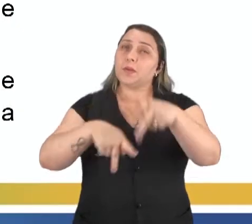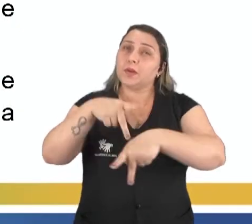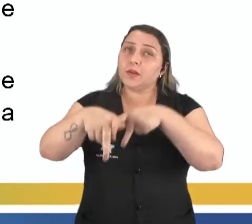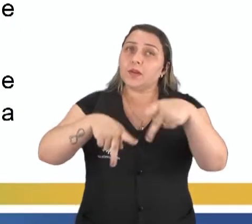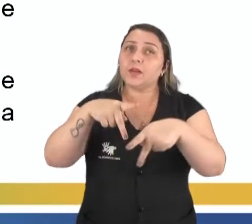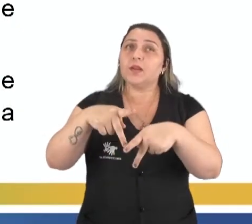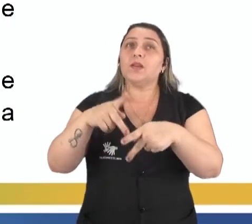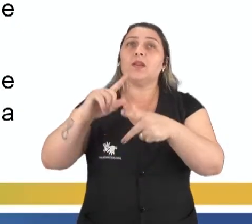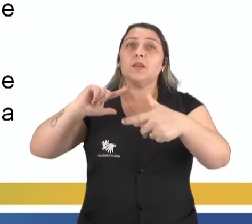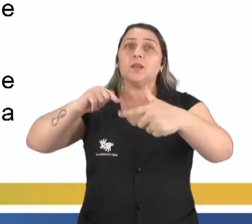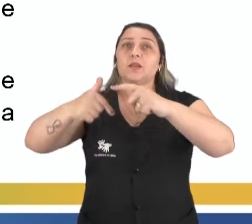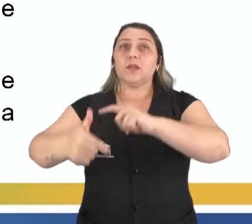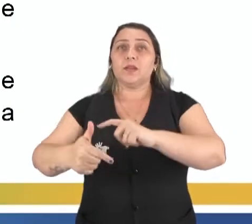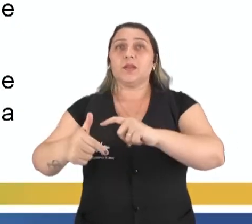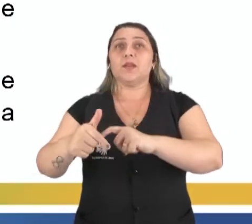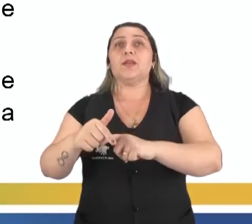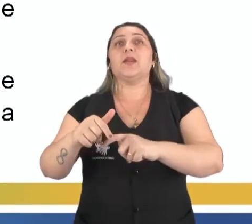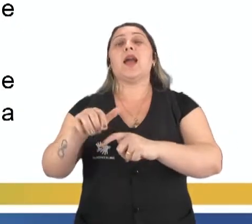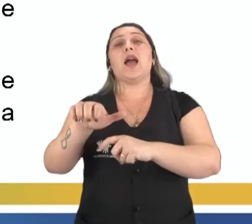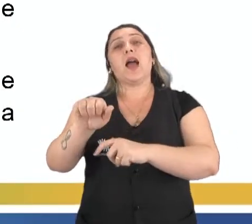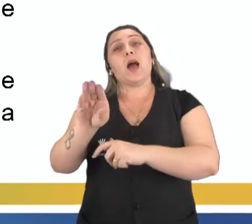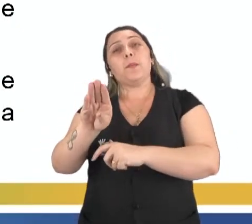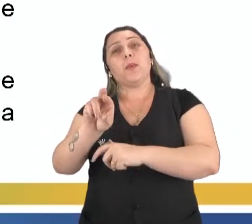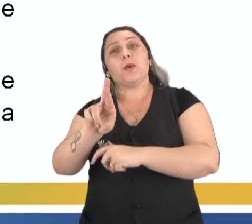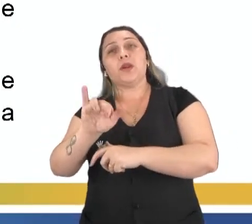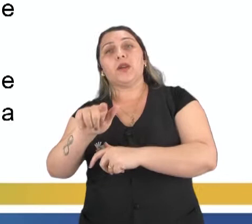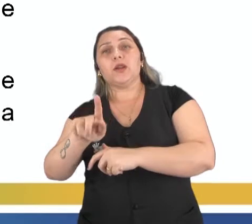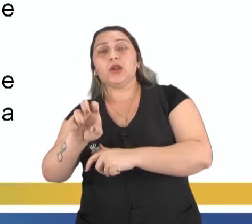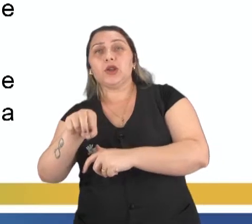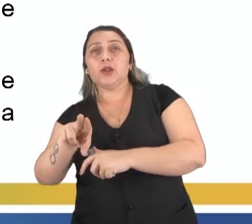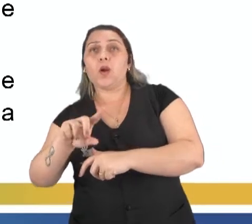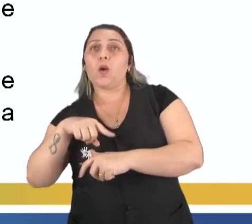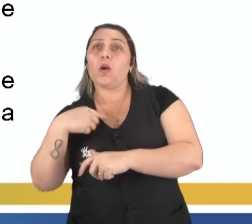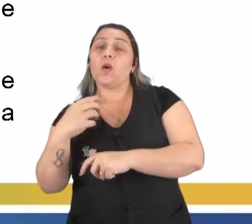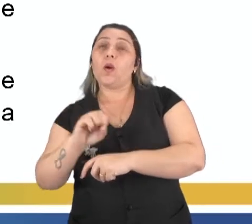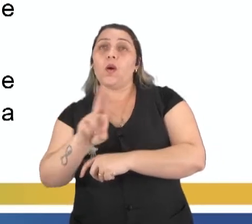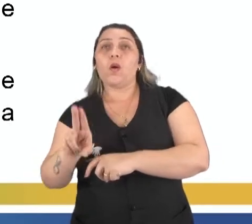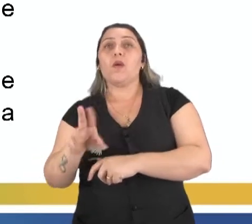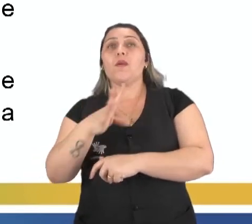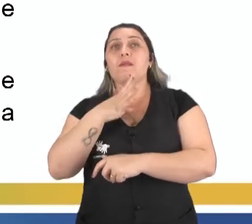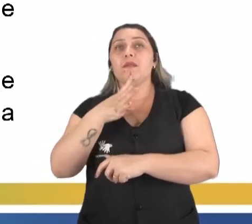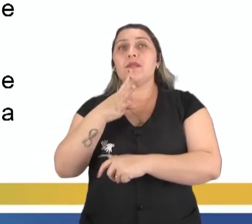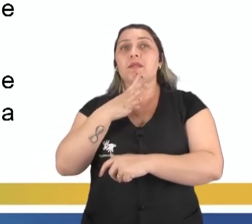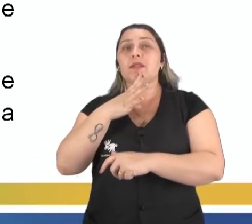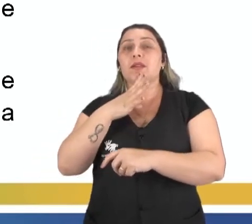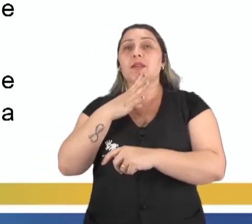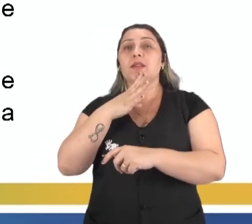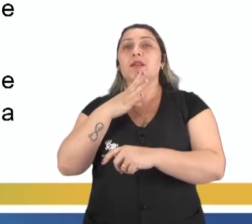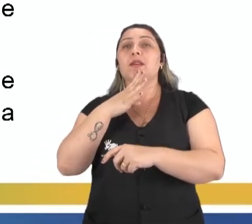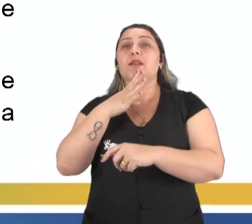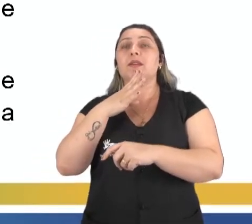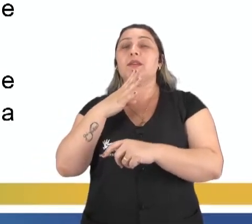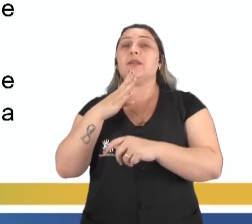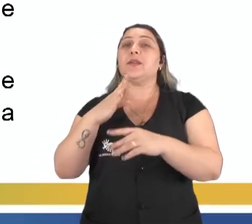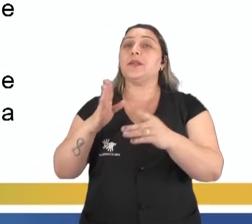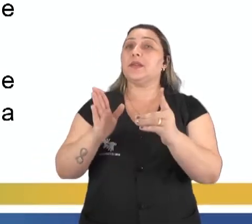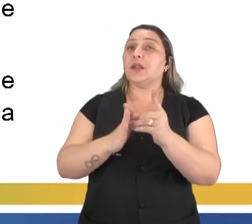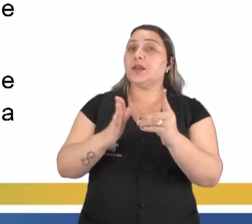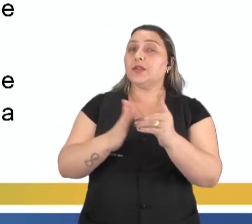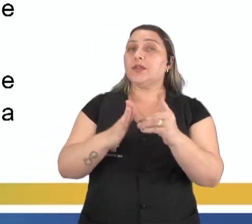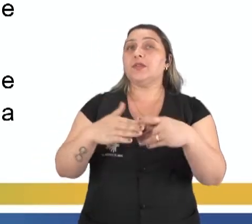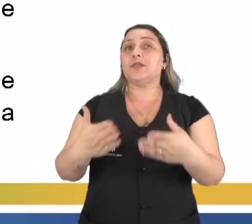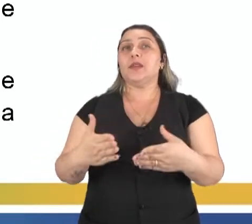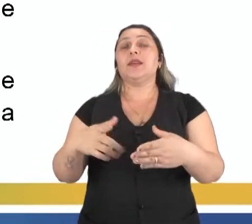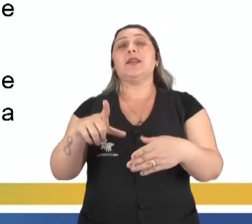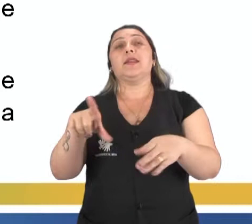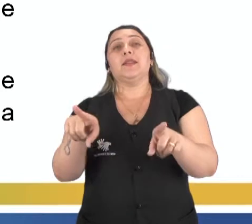populações tradicionais chamadas aborígenes, ou que a gente conhece como nativos, não é verdade? E há registro